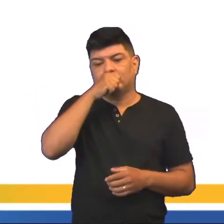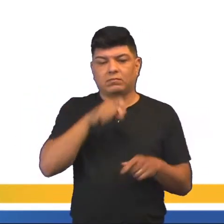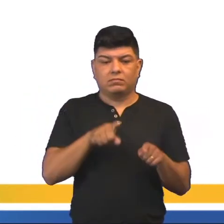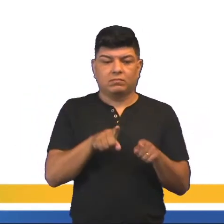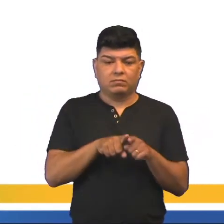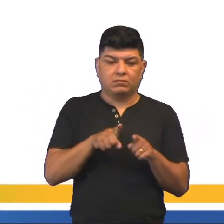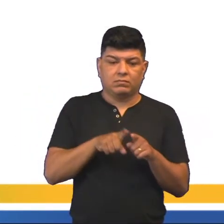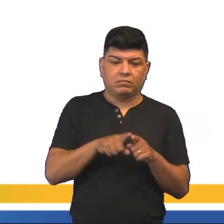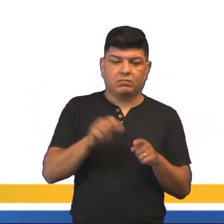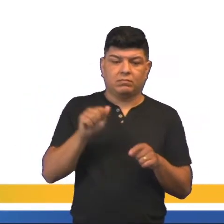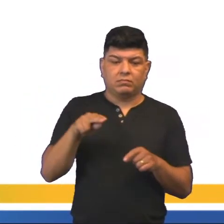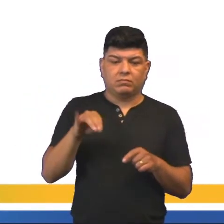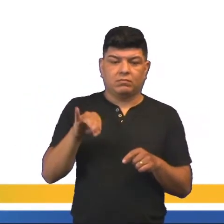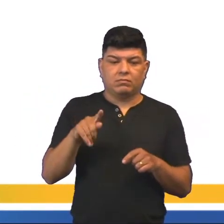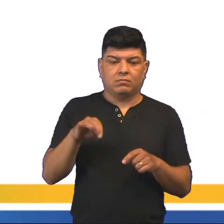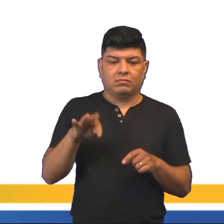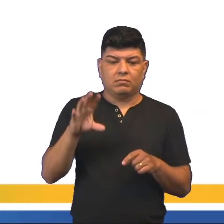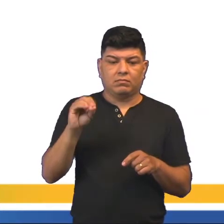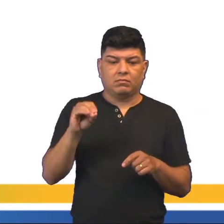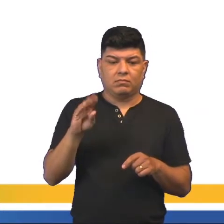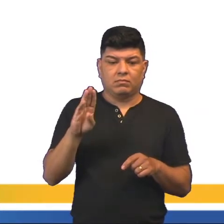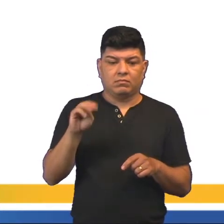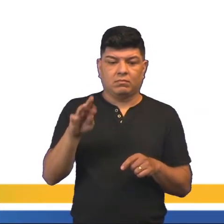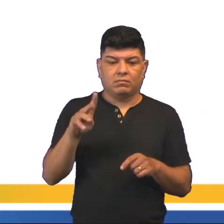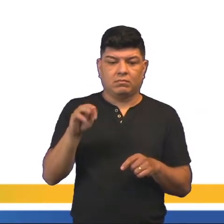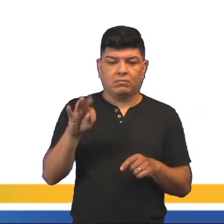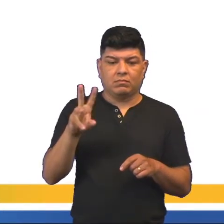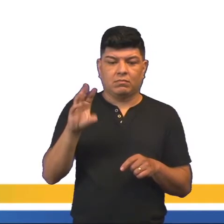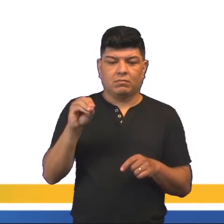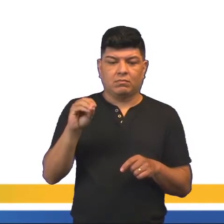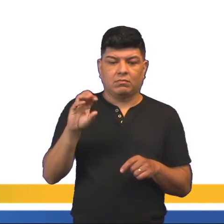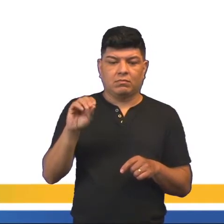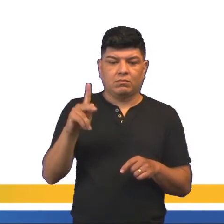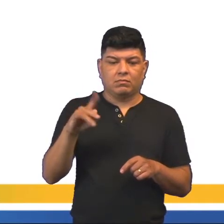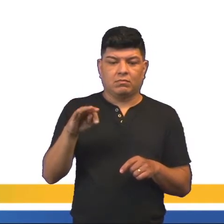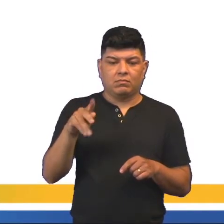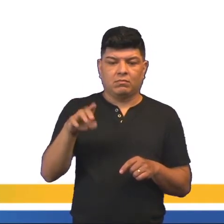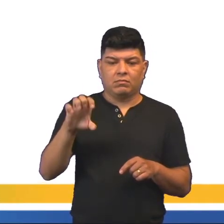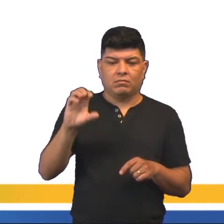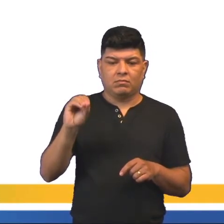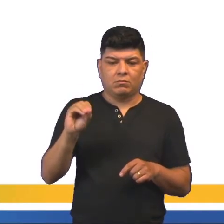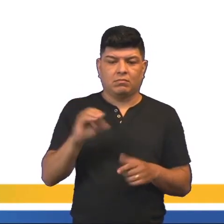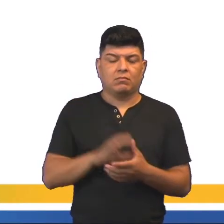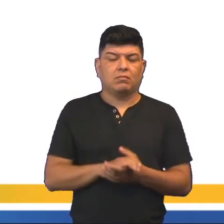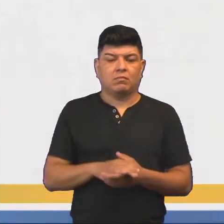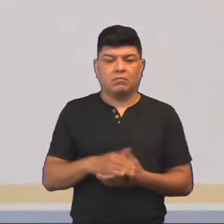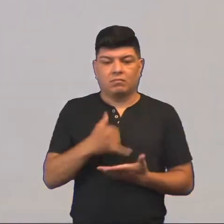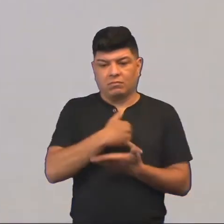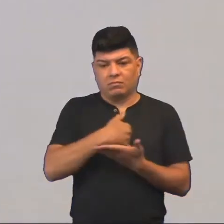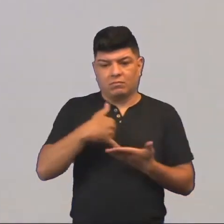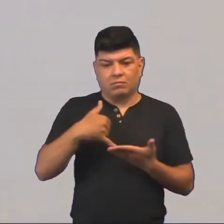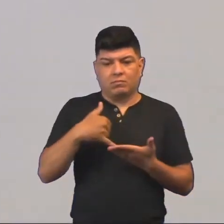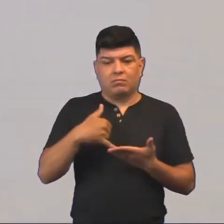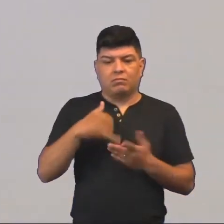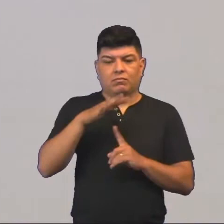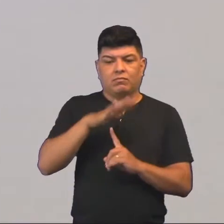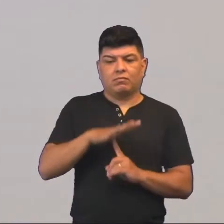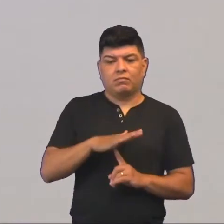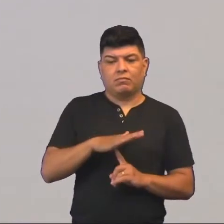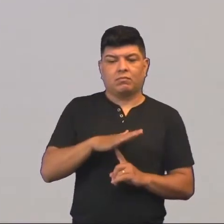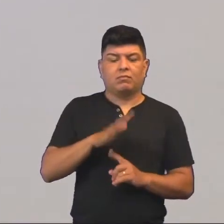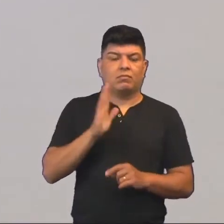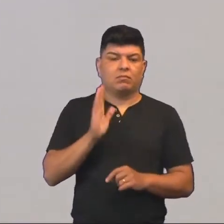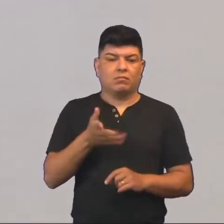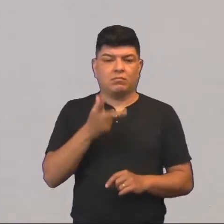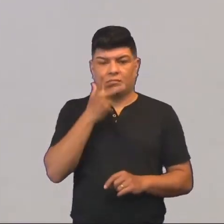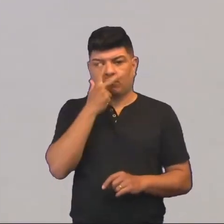solventes, os ansiolíticos, os barbitúricos e os opiáceos. Então, essas drogas aí depressoras, como eu já